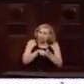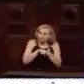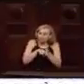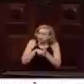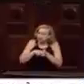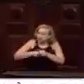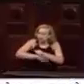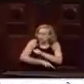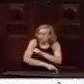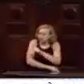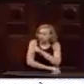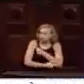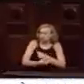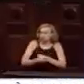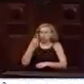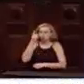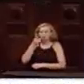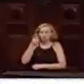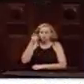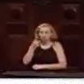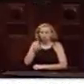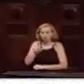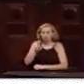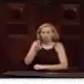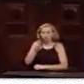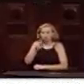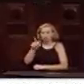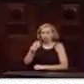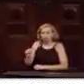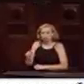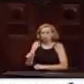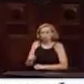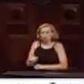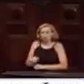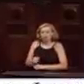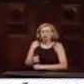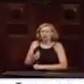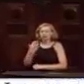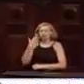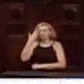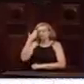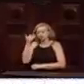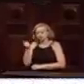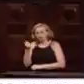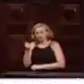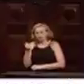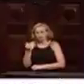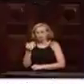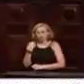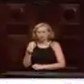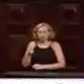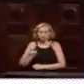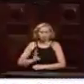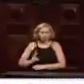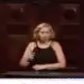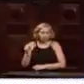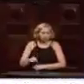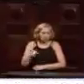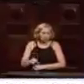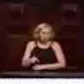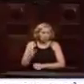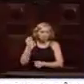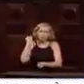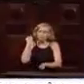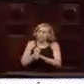se aprofunde. Deputada Lucinha, eu tenho a convicção de que isso não fica apenas aqui na Assembleia Legislativa, chega